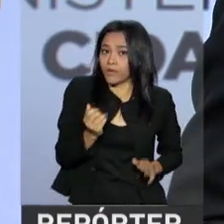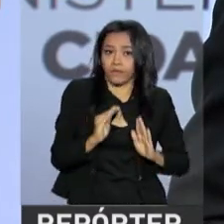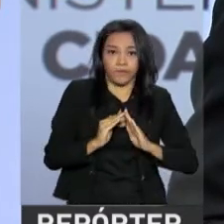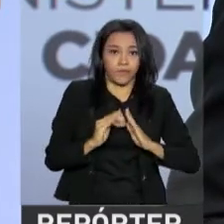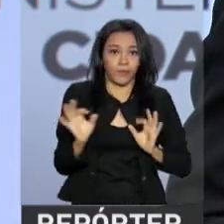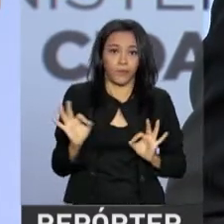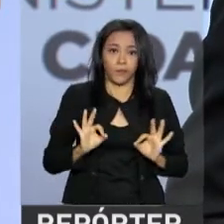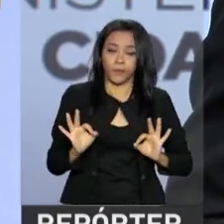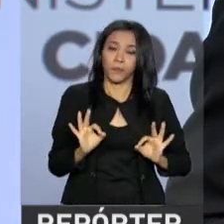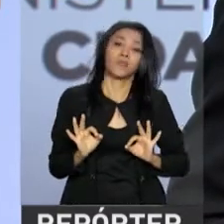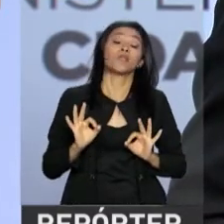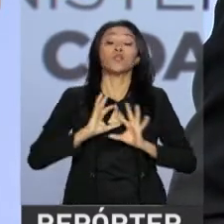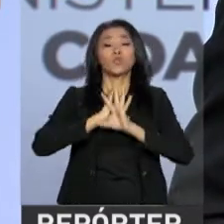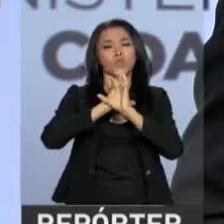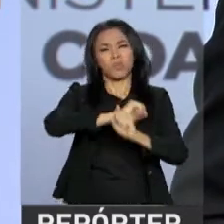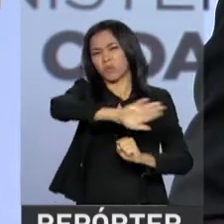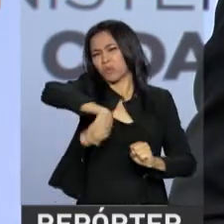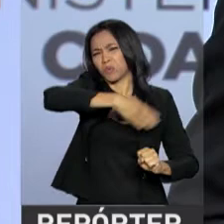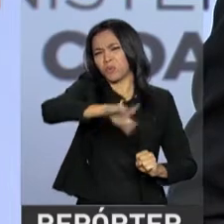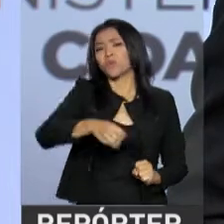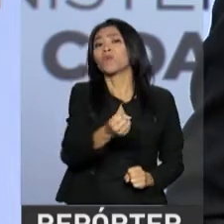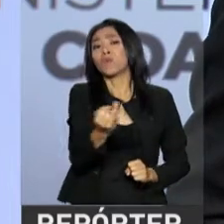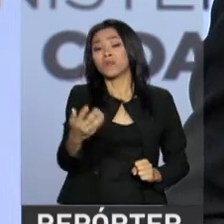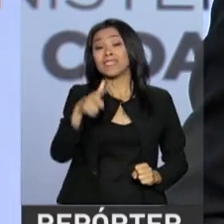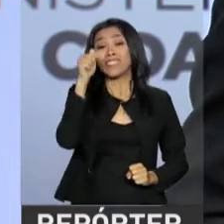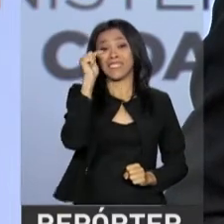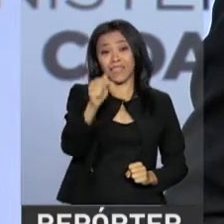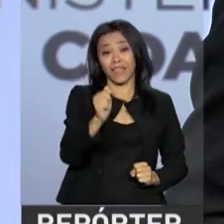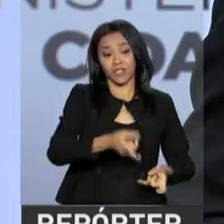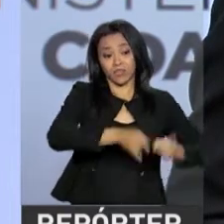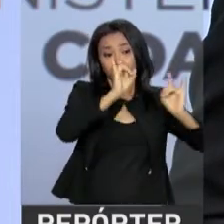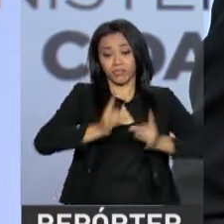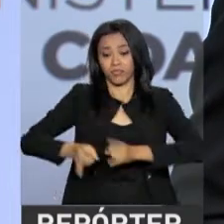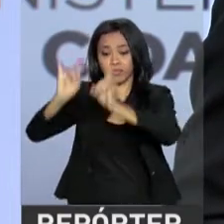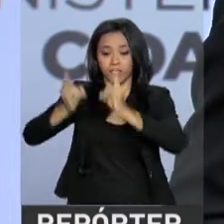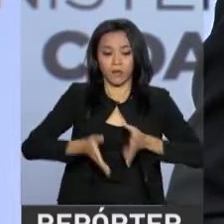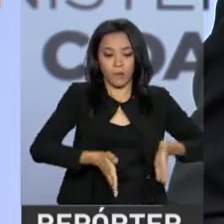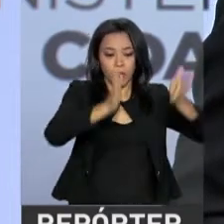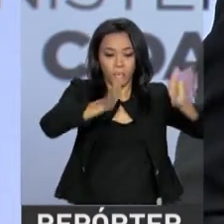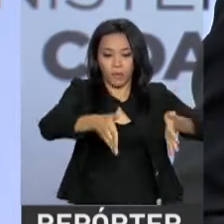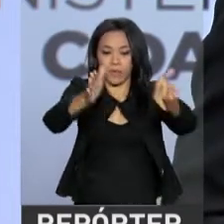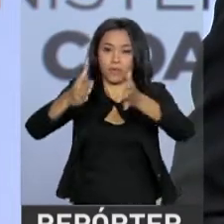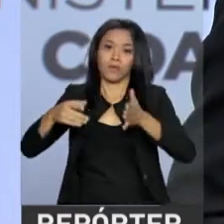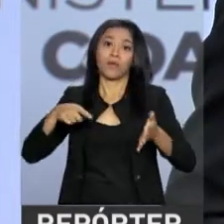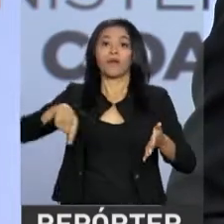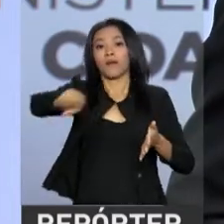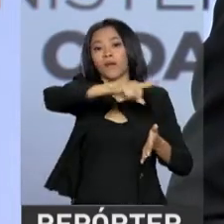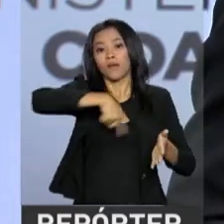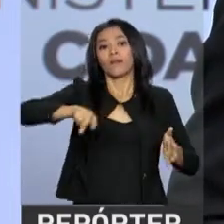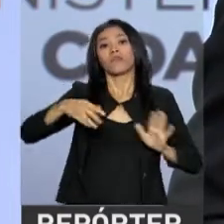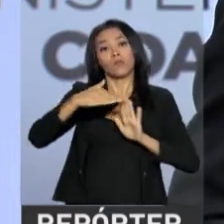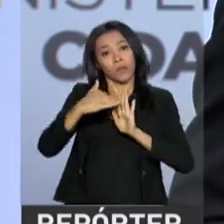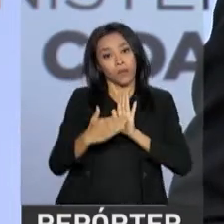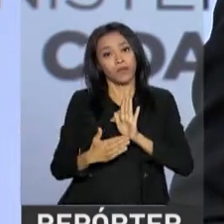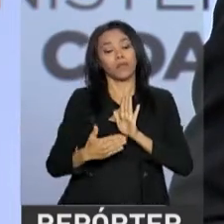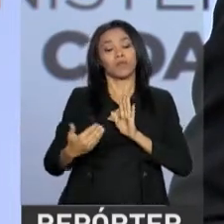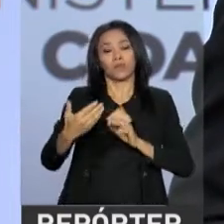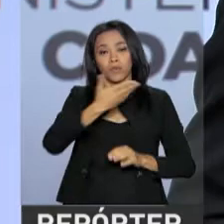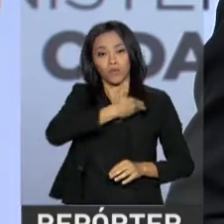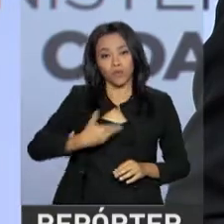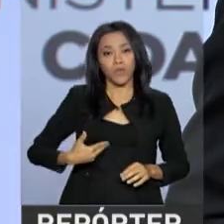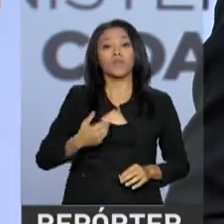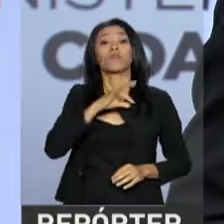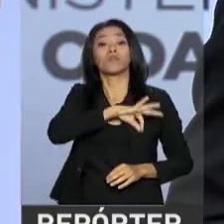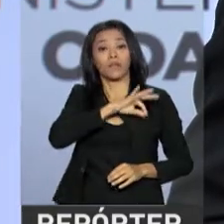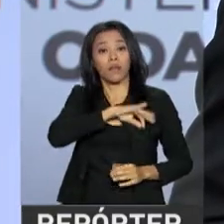imóveis ao todo são sete condomínios da faixa 1 do programa minha casa minha vida destinado a famílias com renda mensal